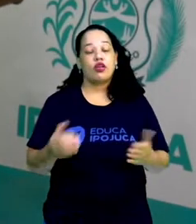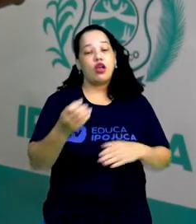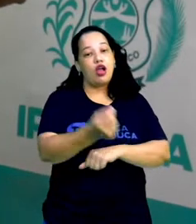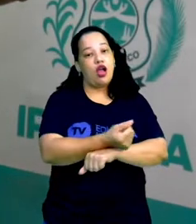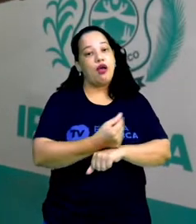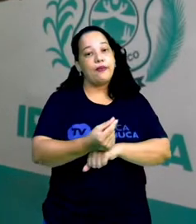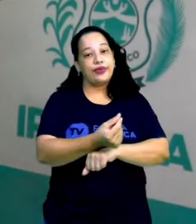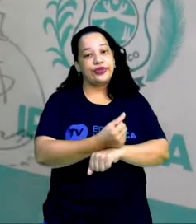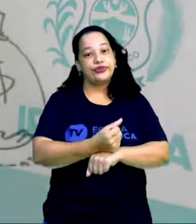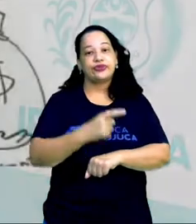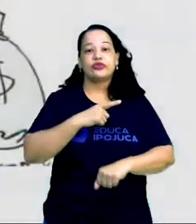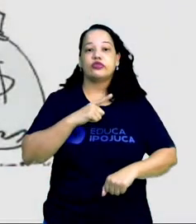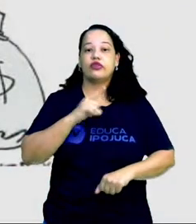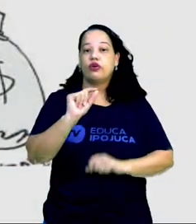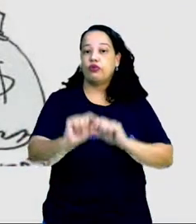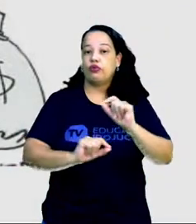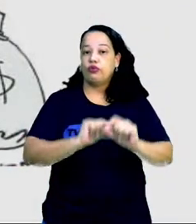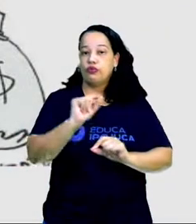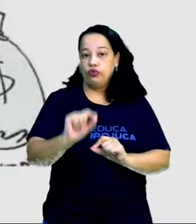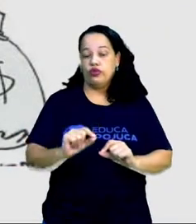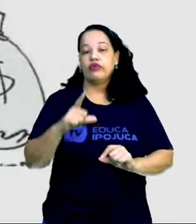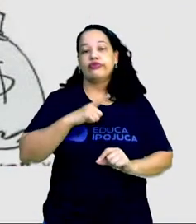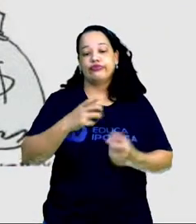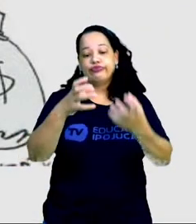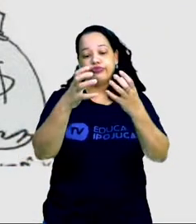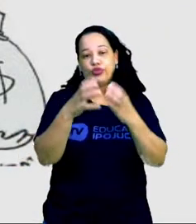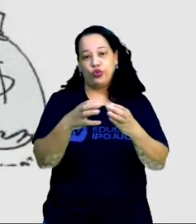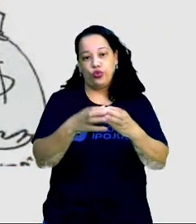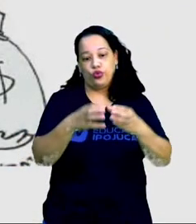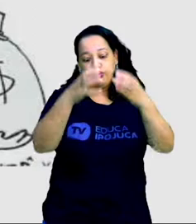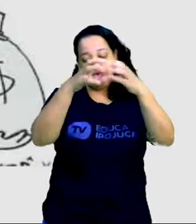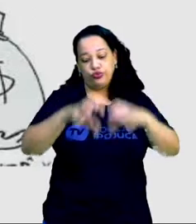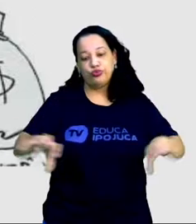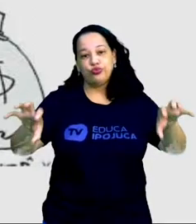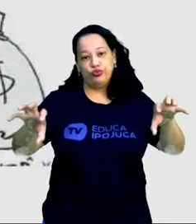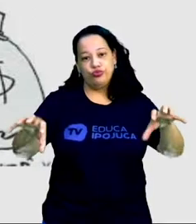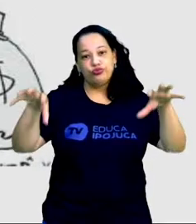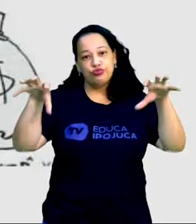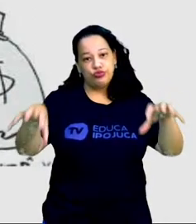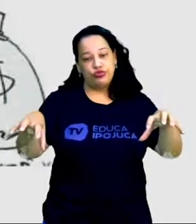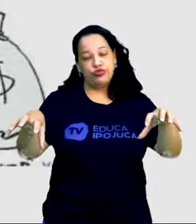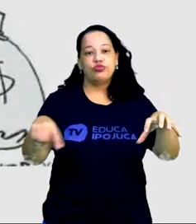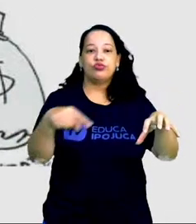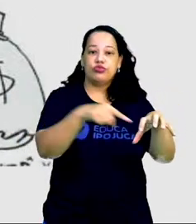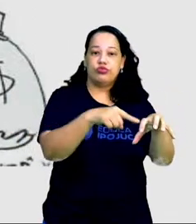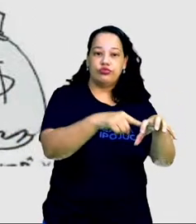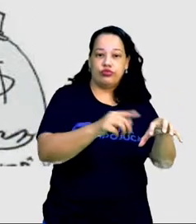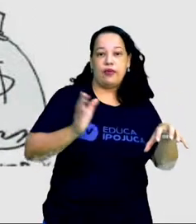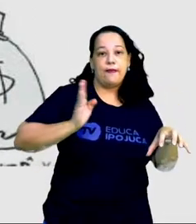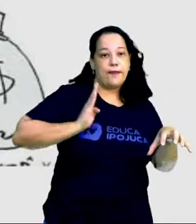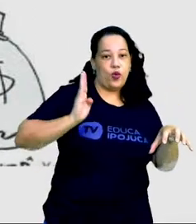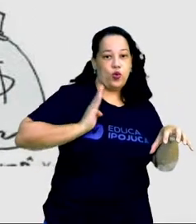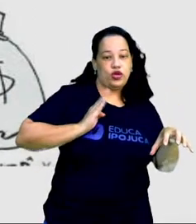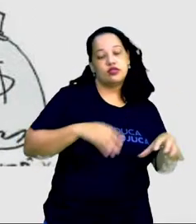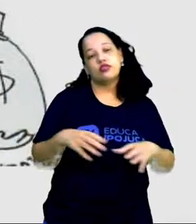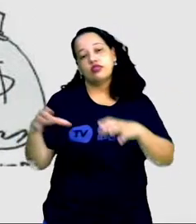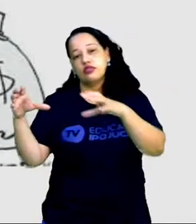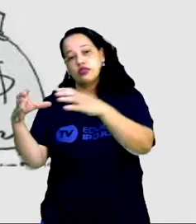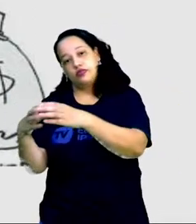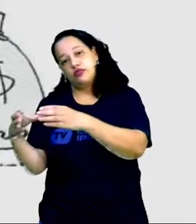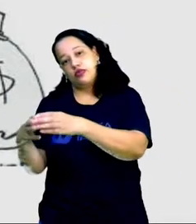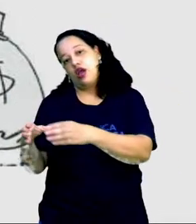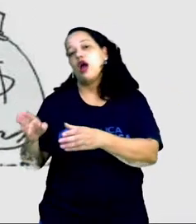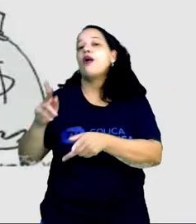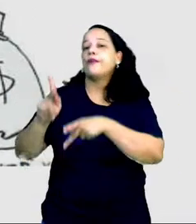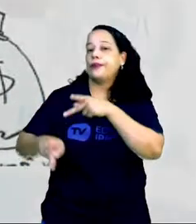marcado pela divisão de duas classes sociais, a burguesia e o proletariado, mas